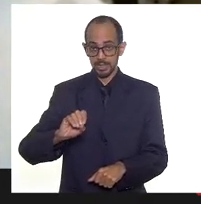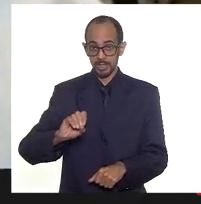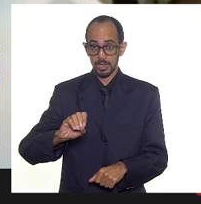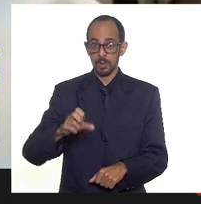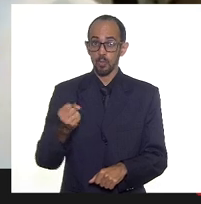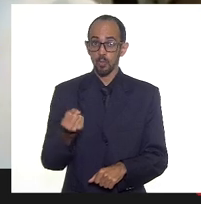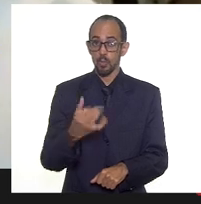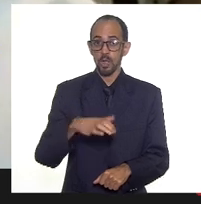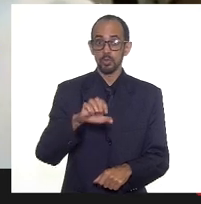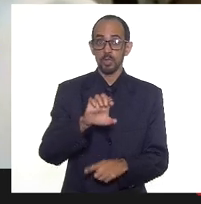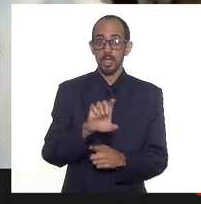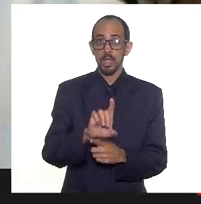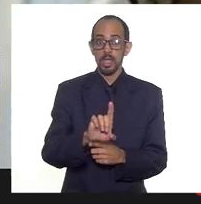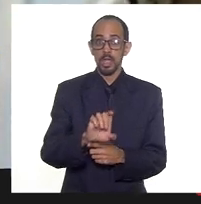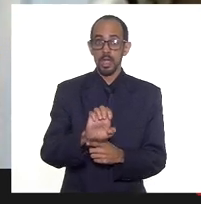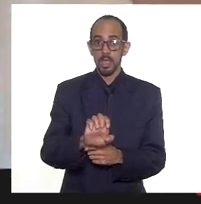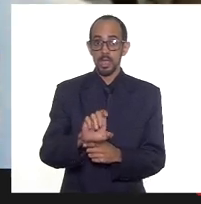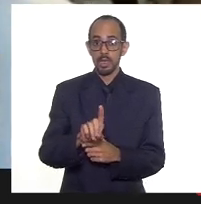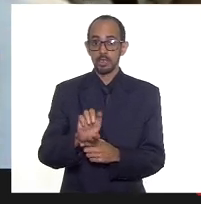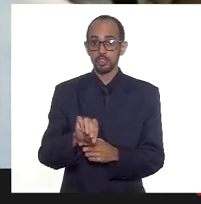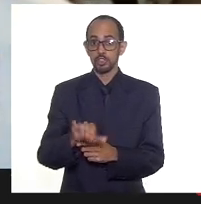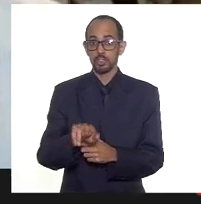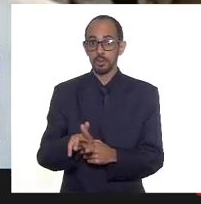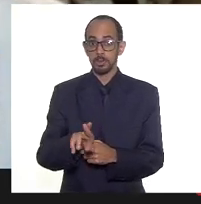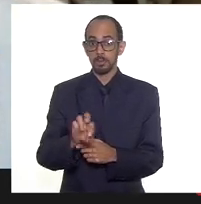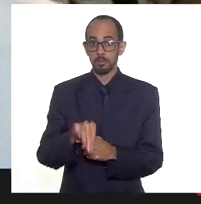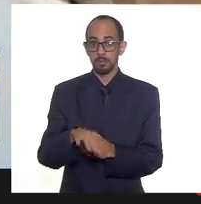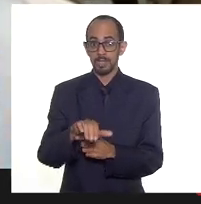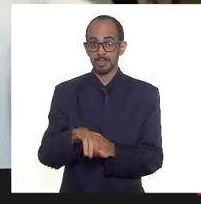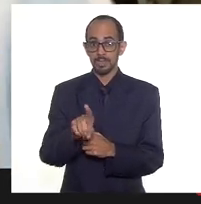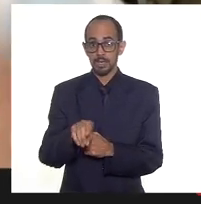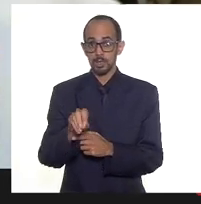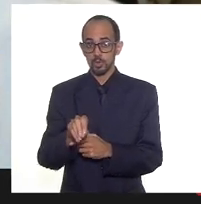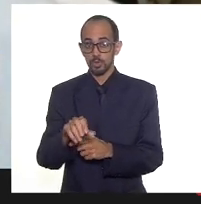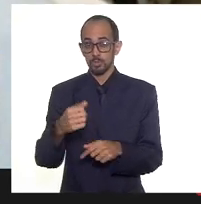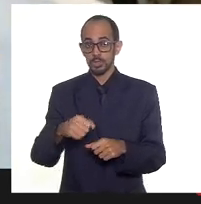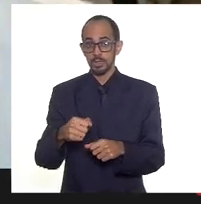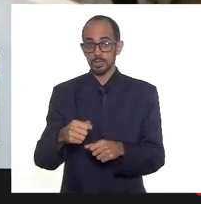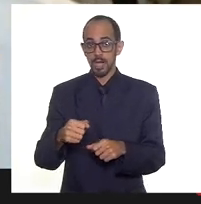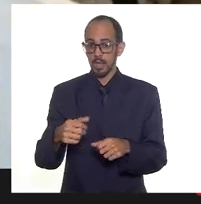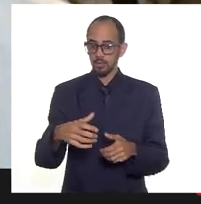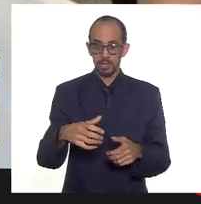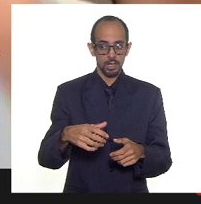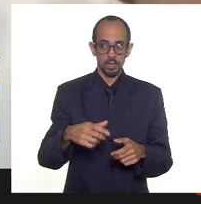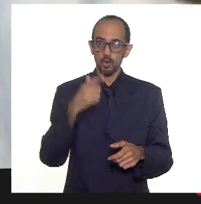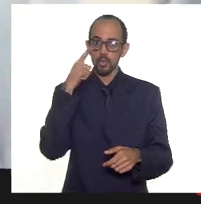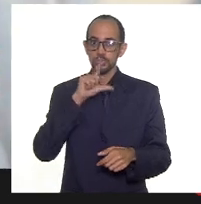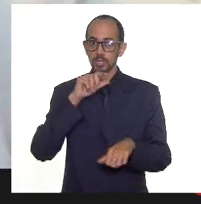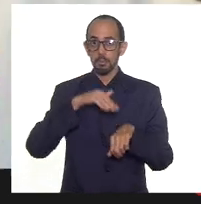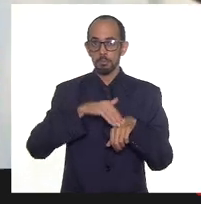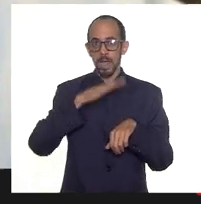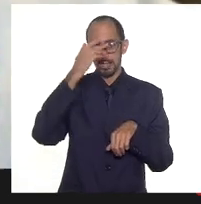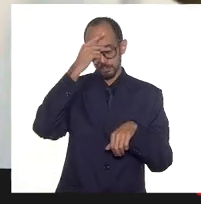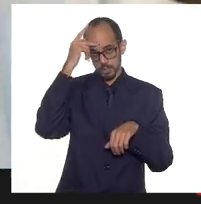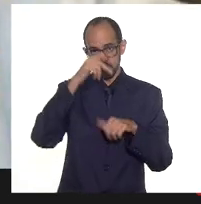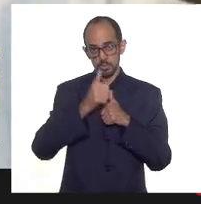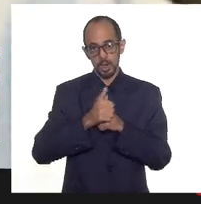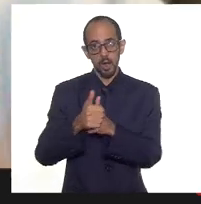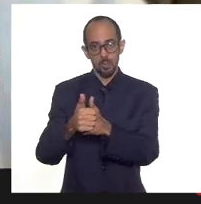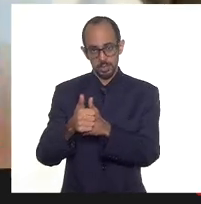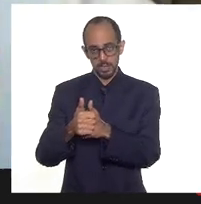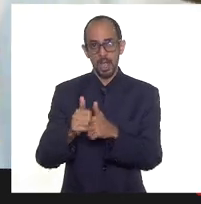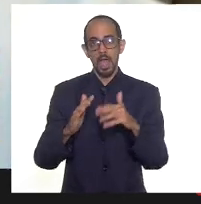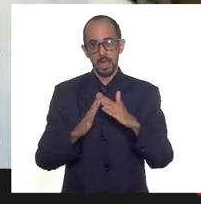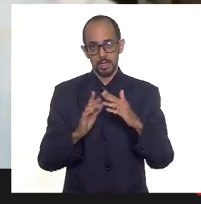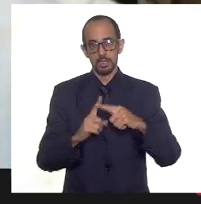Macedo tinha que captar clientes e seguidores. E pegou justamente o segmento mais